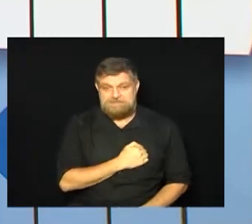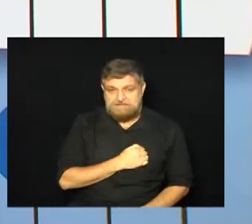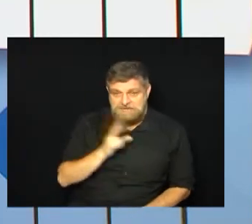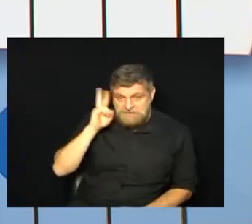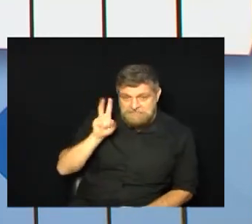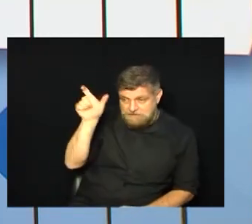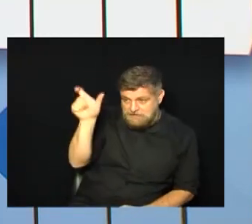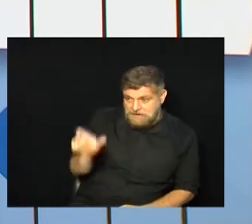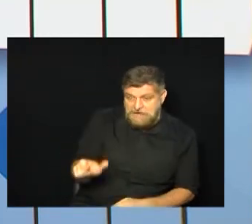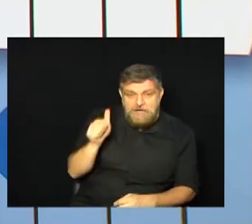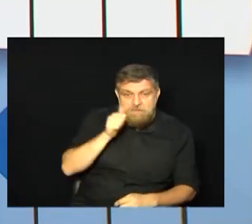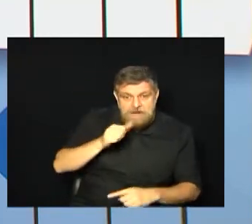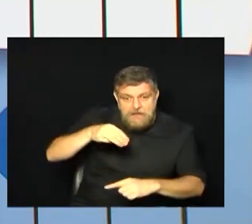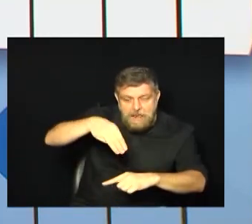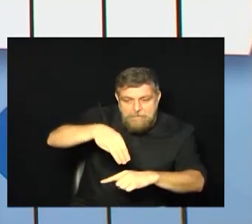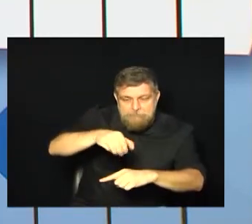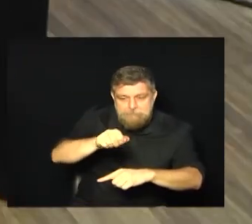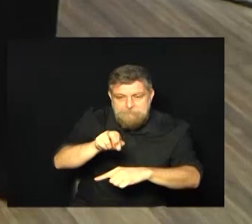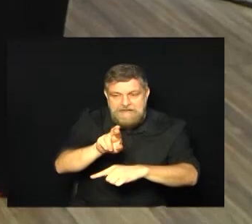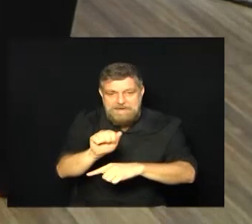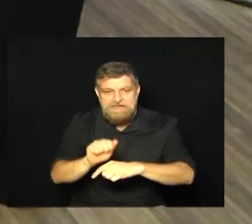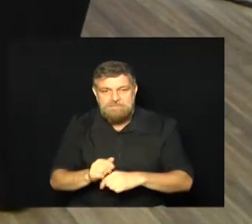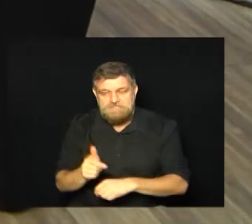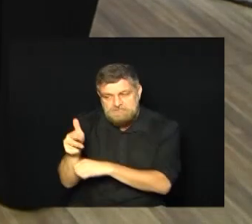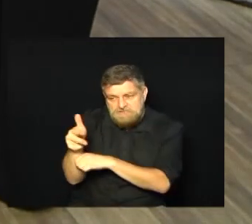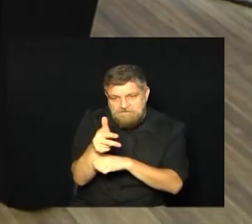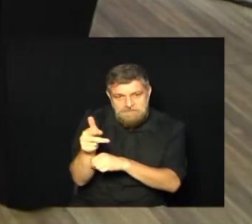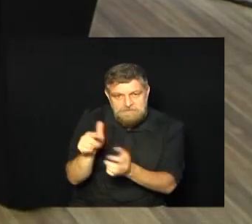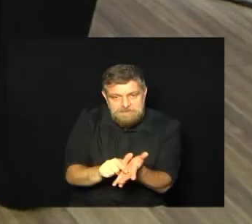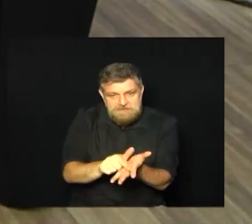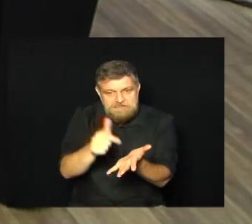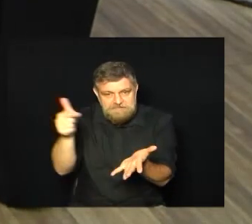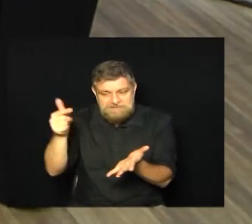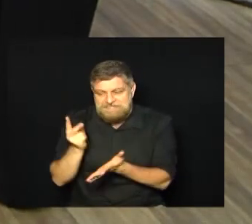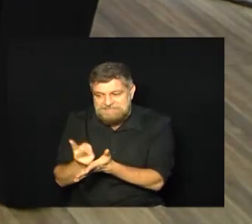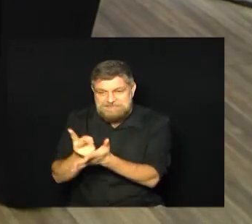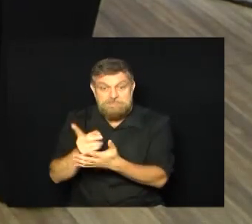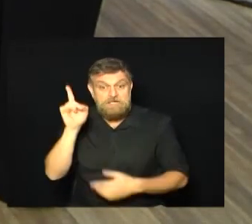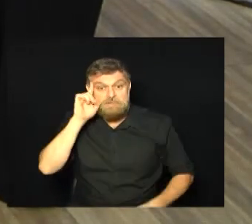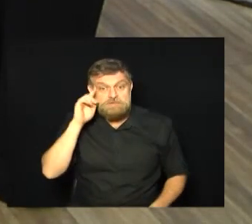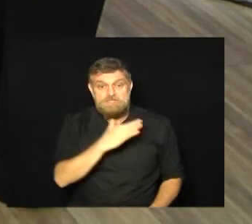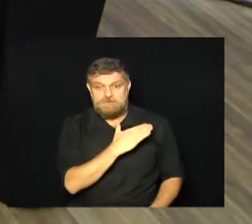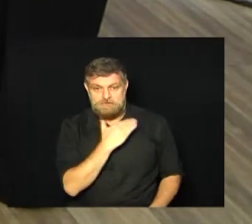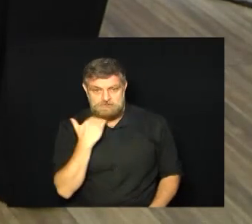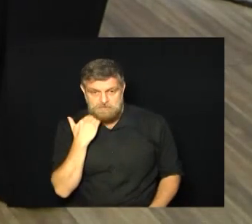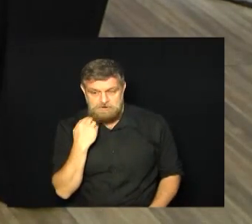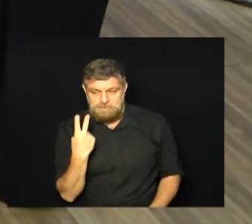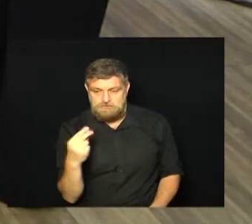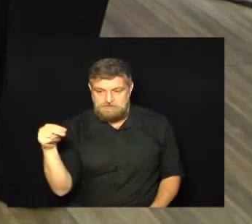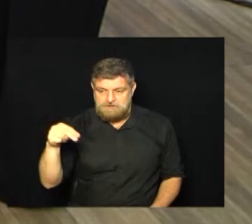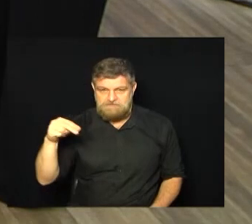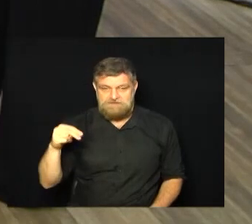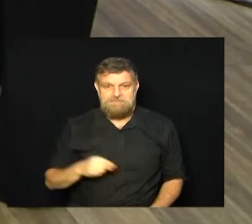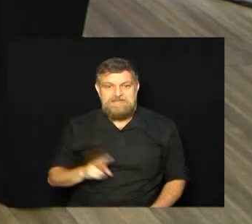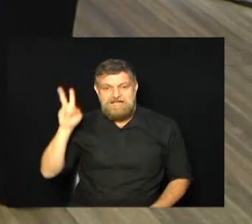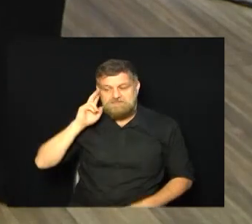sobre ela, inclusive quando a gente faz as coberturas jornalísticas, sempre no Dia de Finados, sempre a história do escravo Toninho